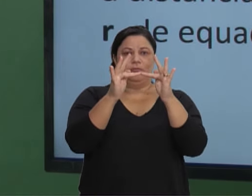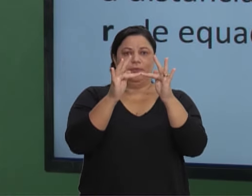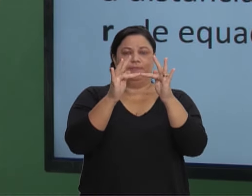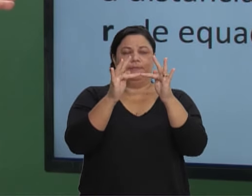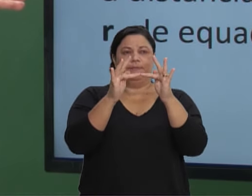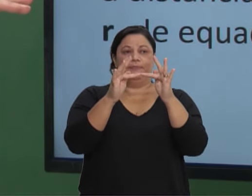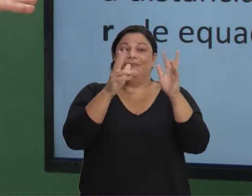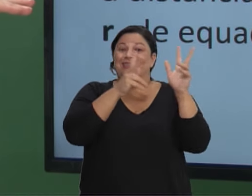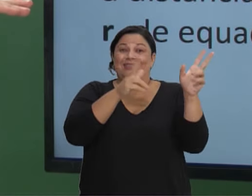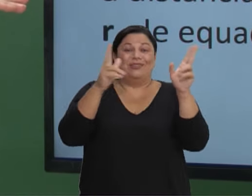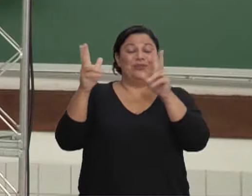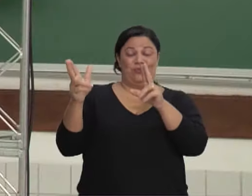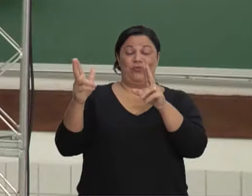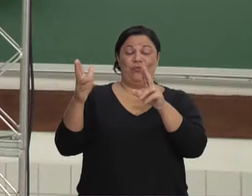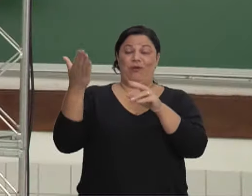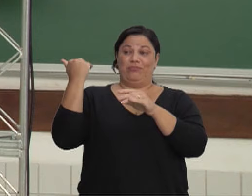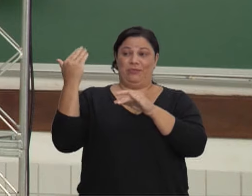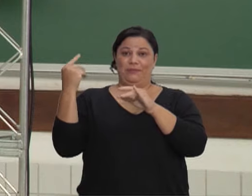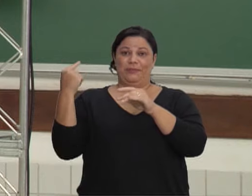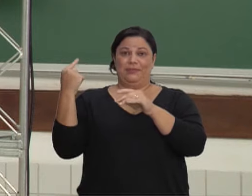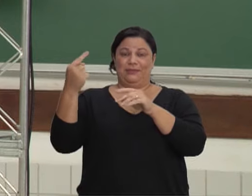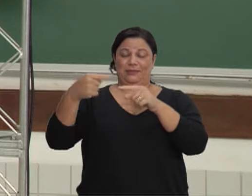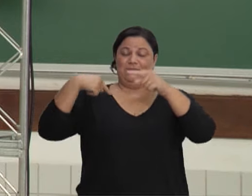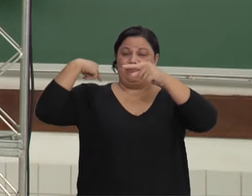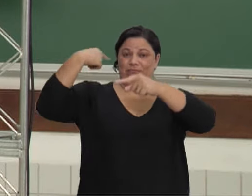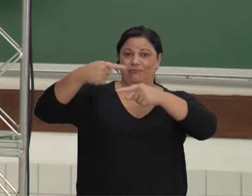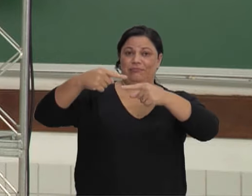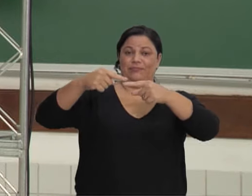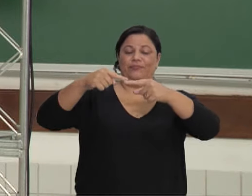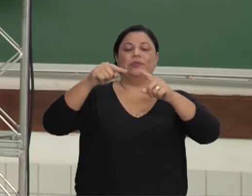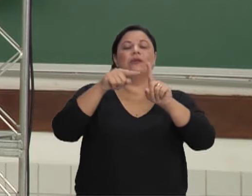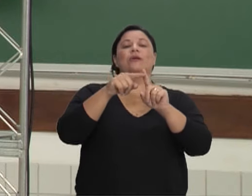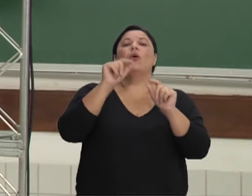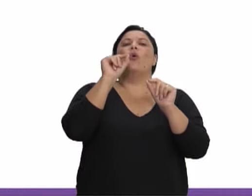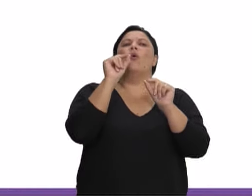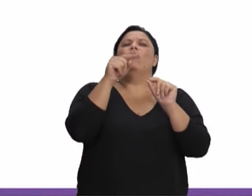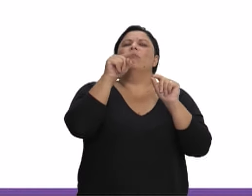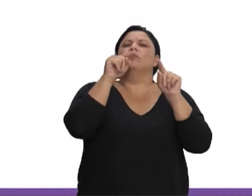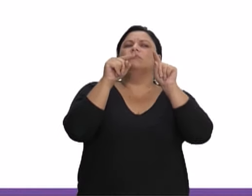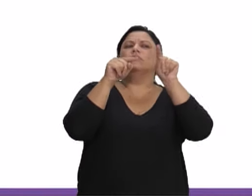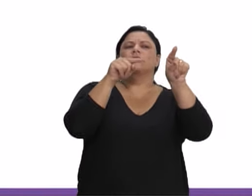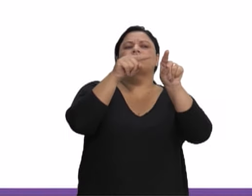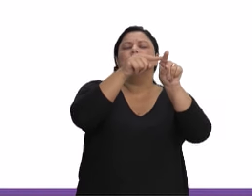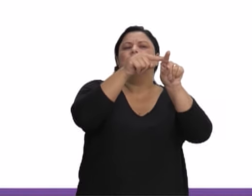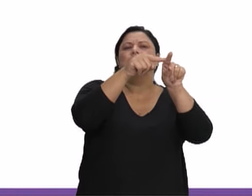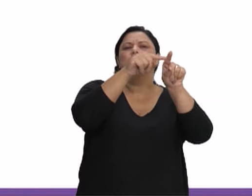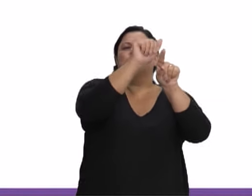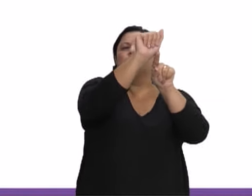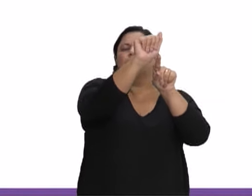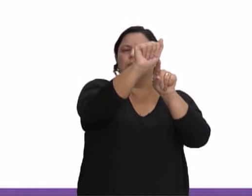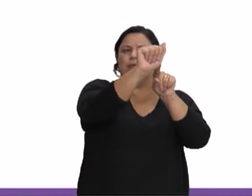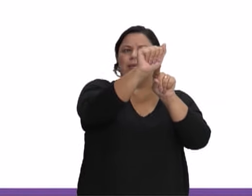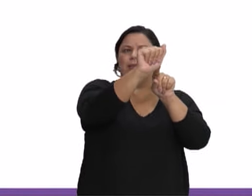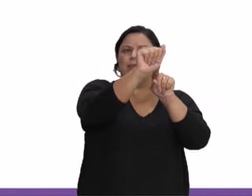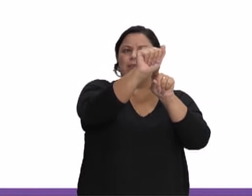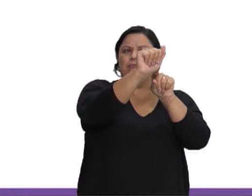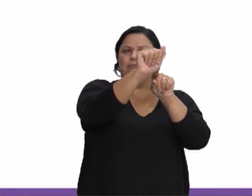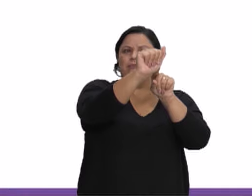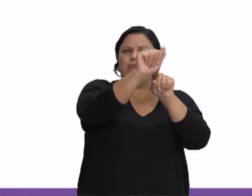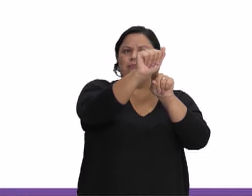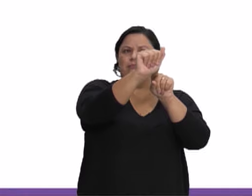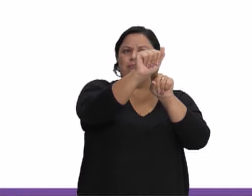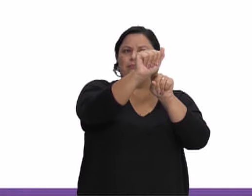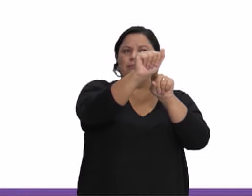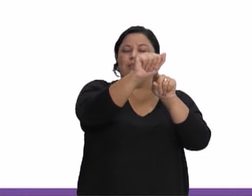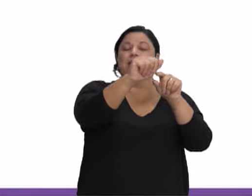entre o ponto, a distância, né, entre o ponto A, que é 3 e 5, e a reta R de equação x mais